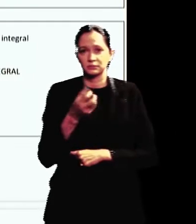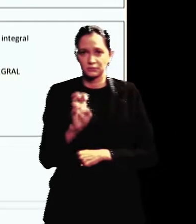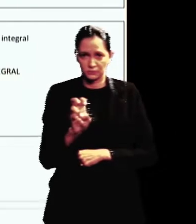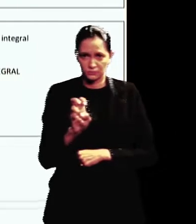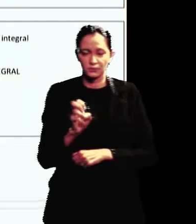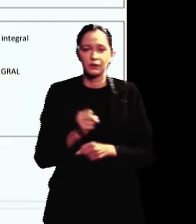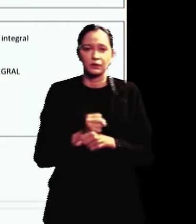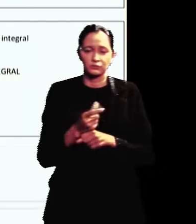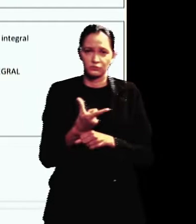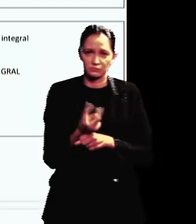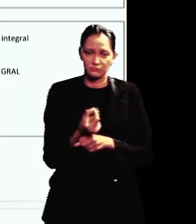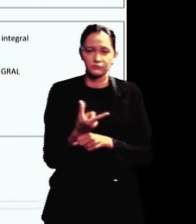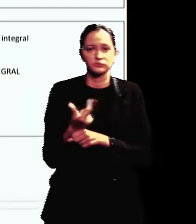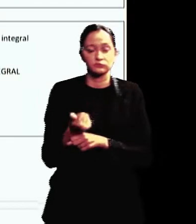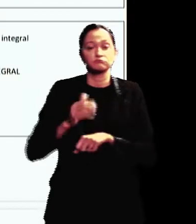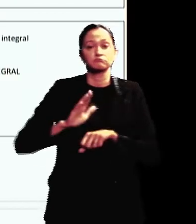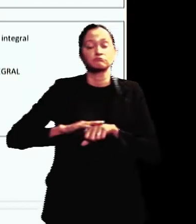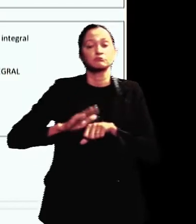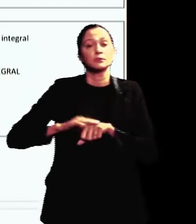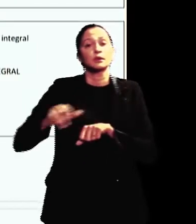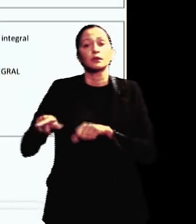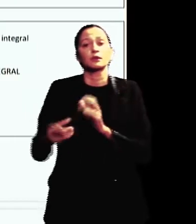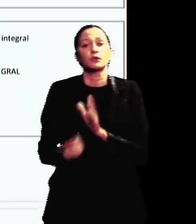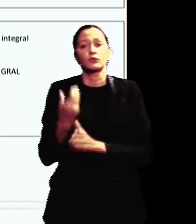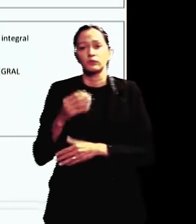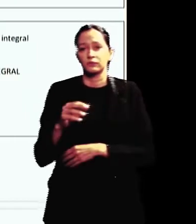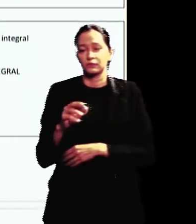165/2021, também de autoria do vereador Rafael da